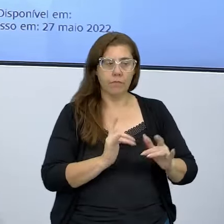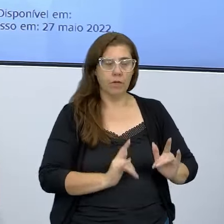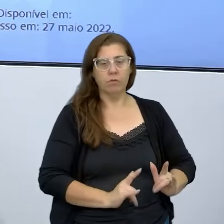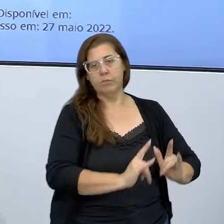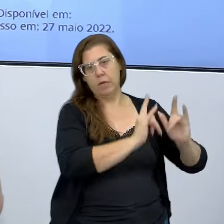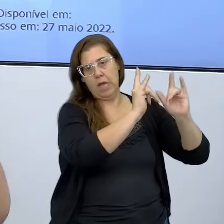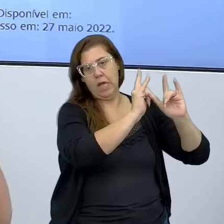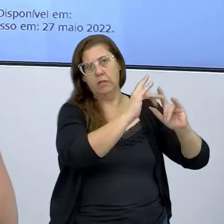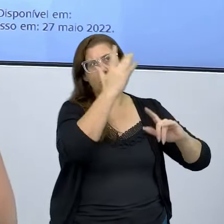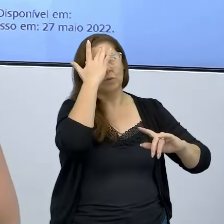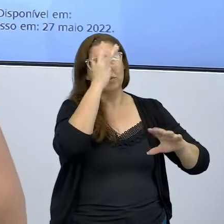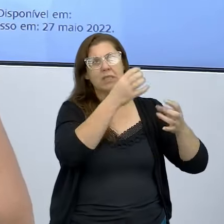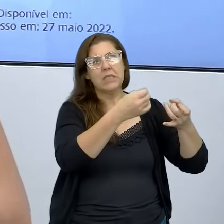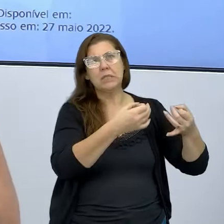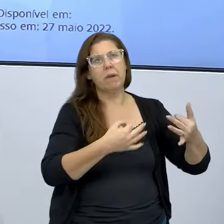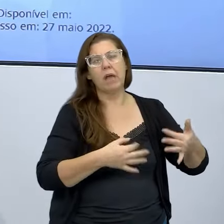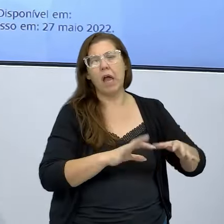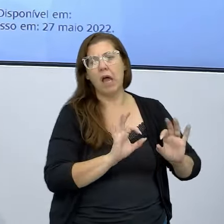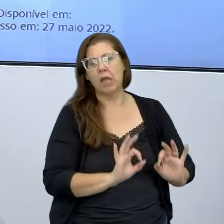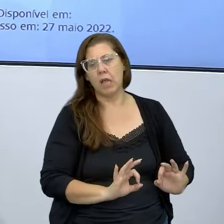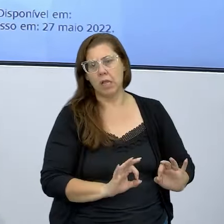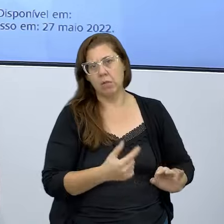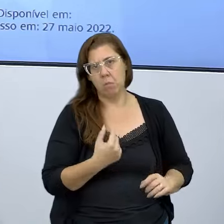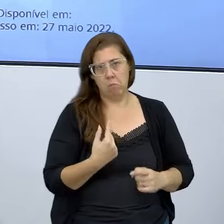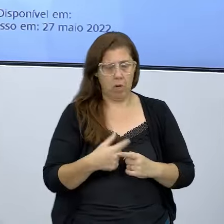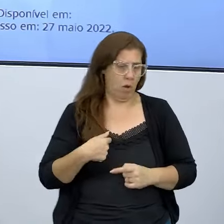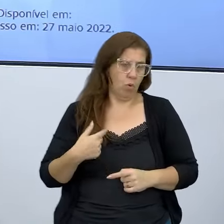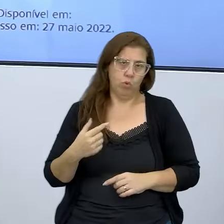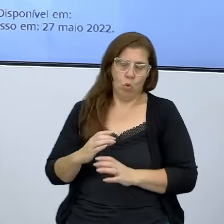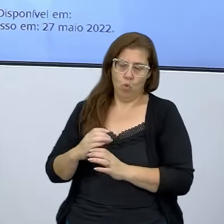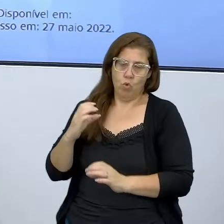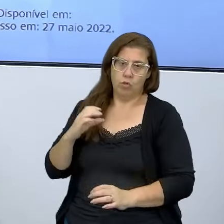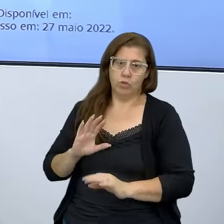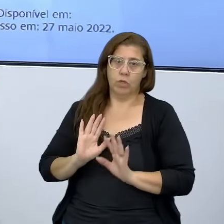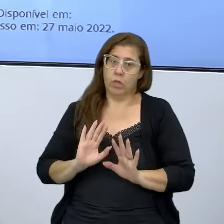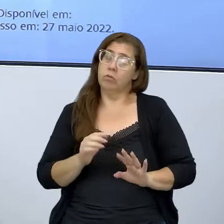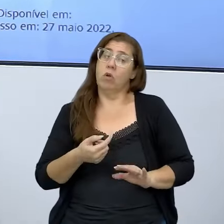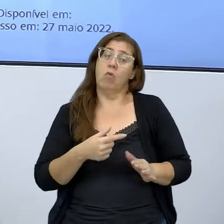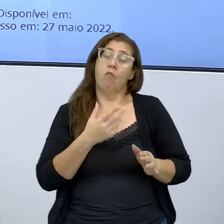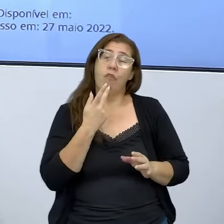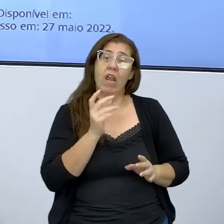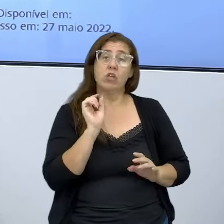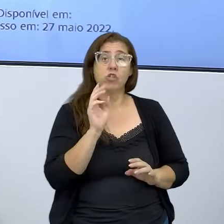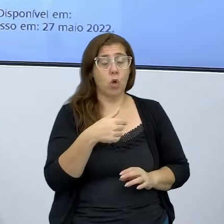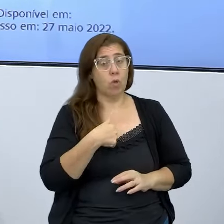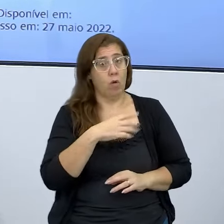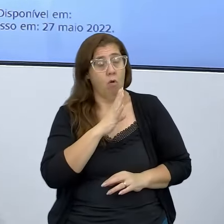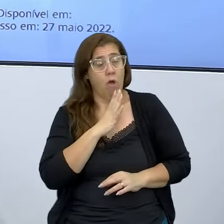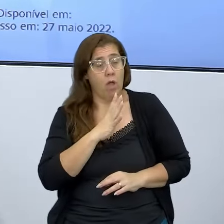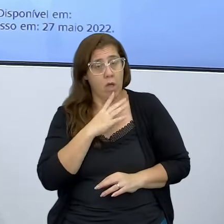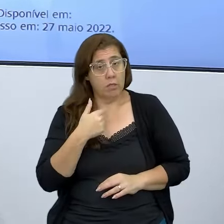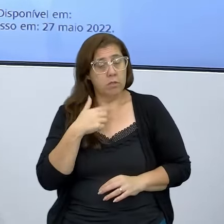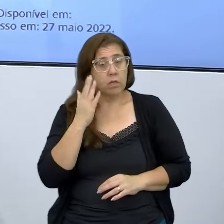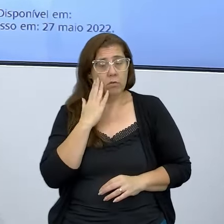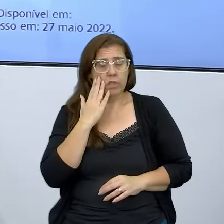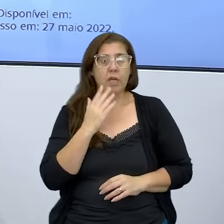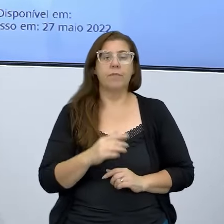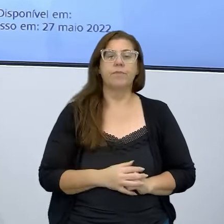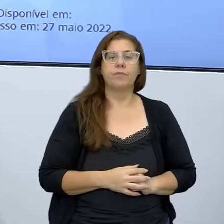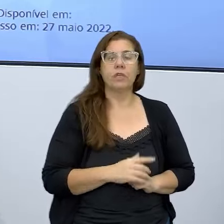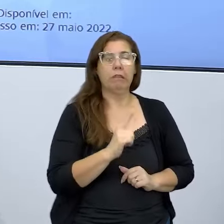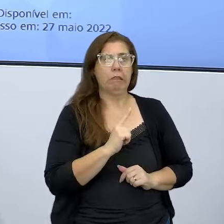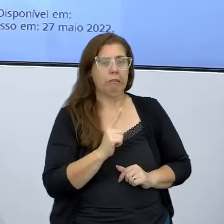vou saber explicar, obviamente, porque eu não sou engenheira, então, né, eu vou até onde meu conhecimento me permite, que existe